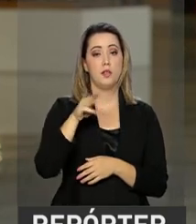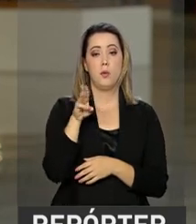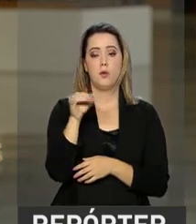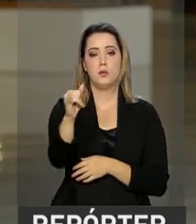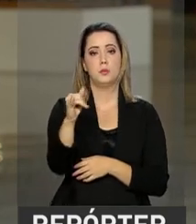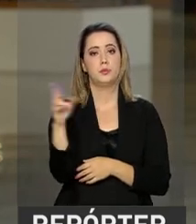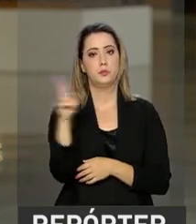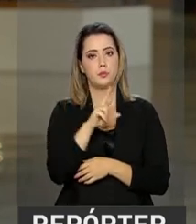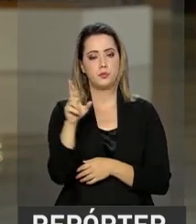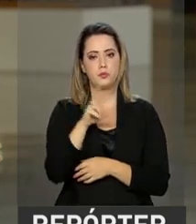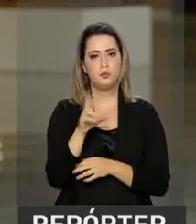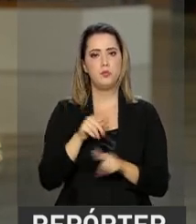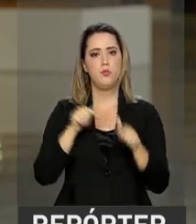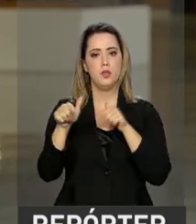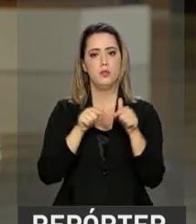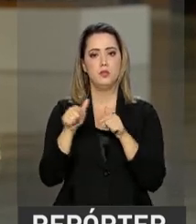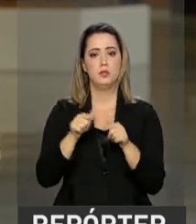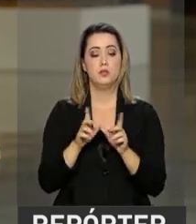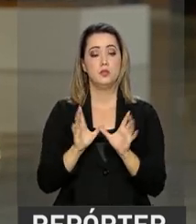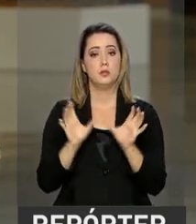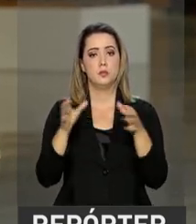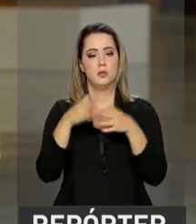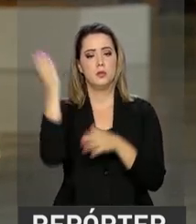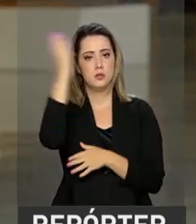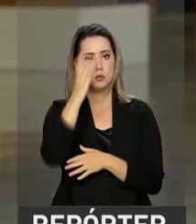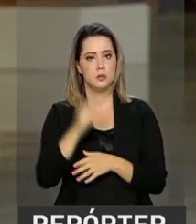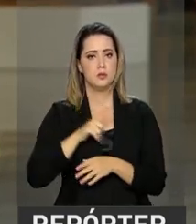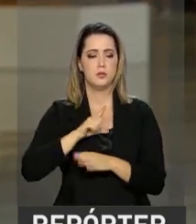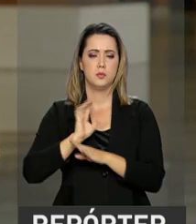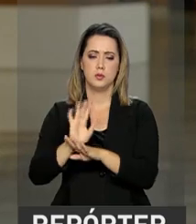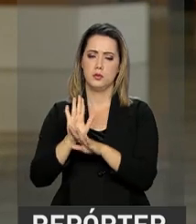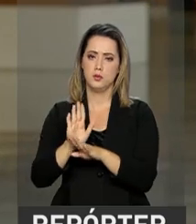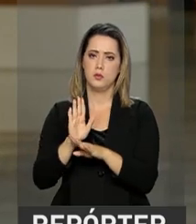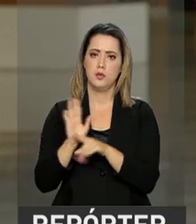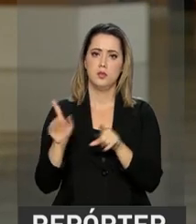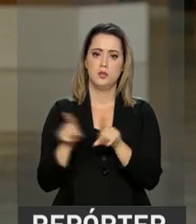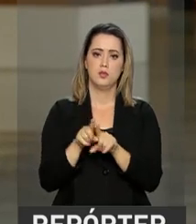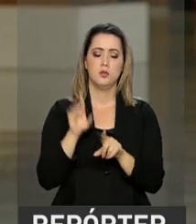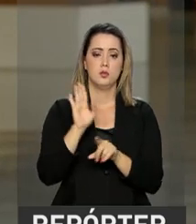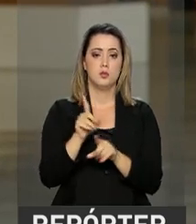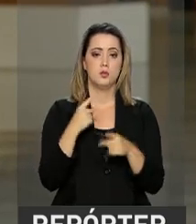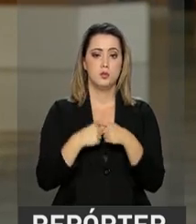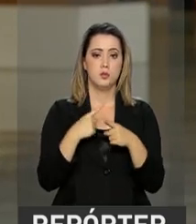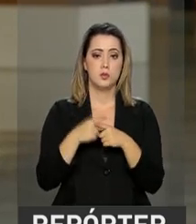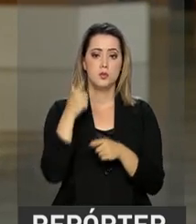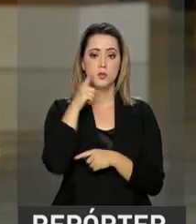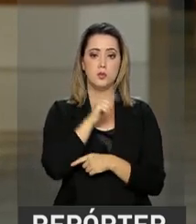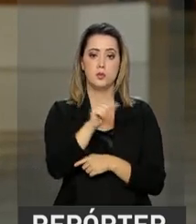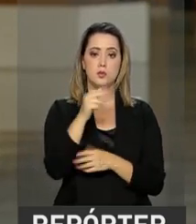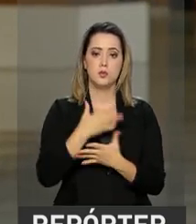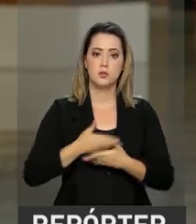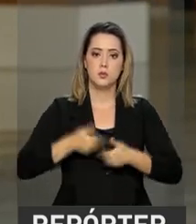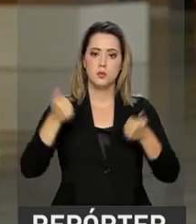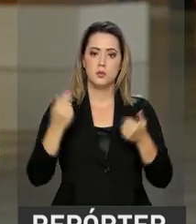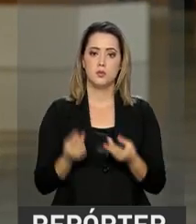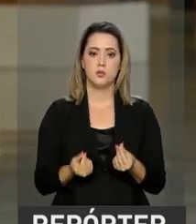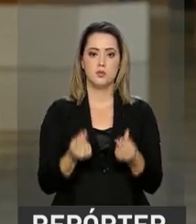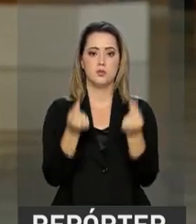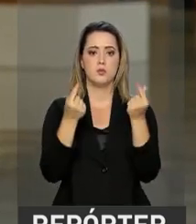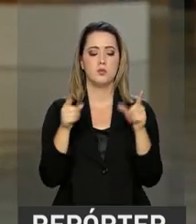bilhões de reais os trabalhadores brasileiros também vão ser beneficiados já que conquistaram uma melhor